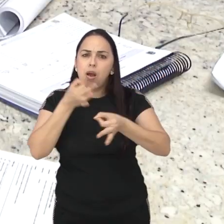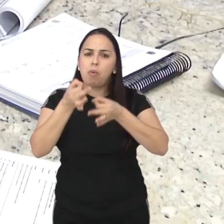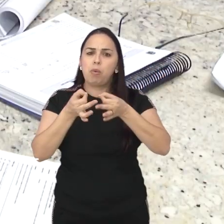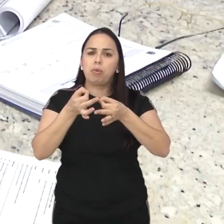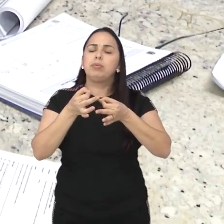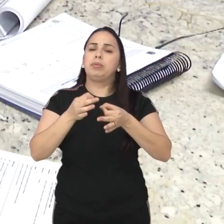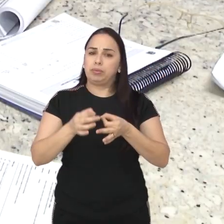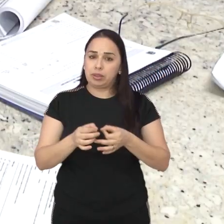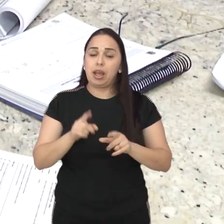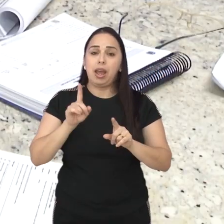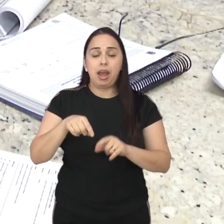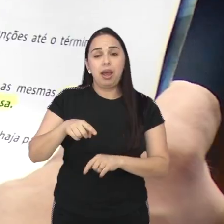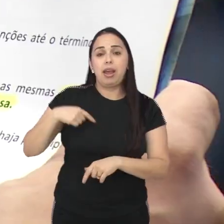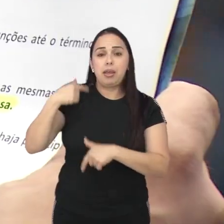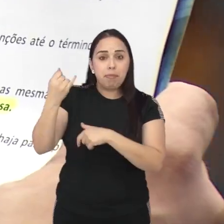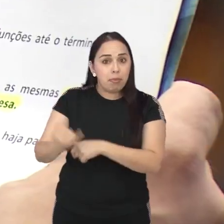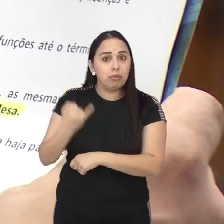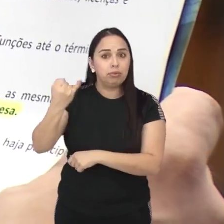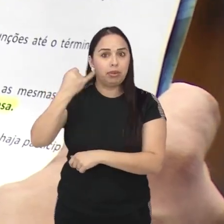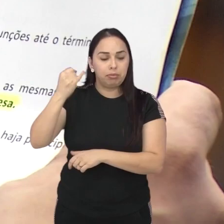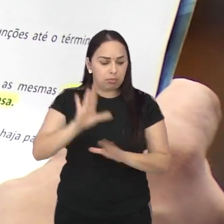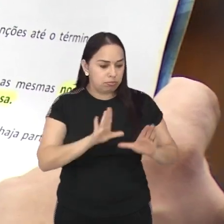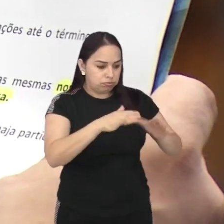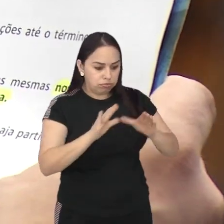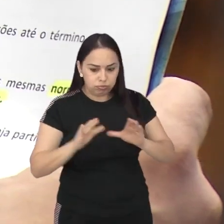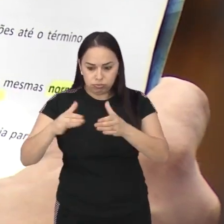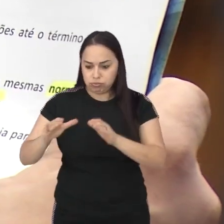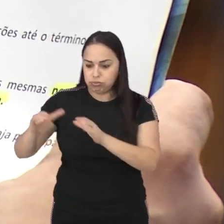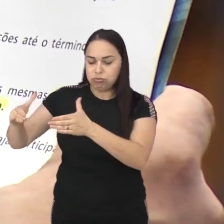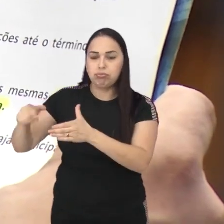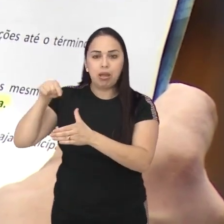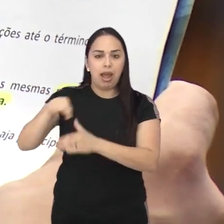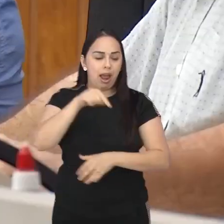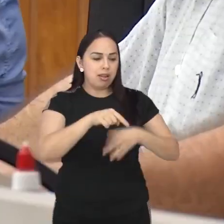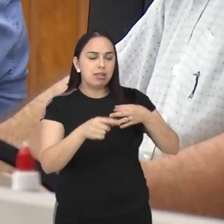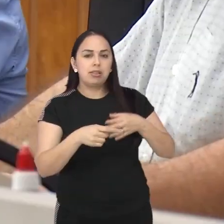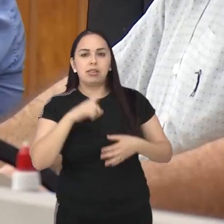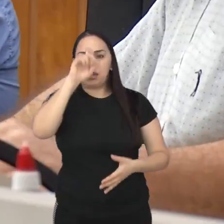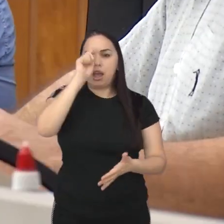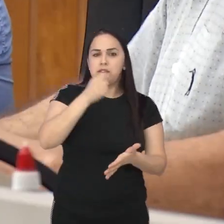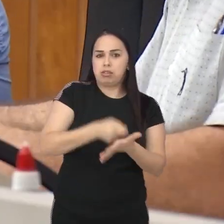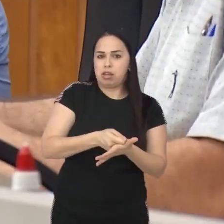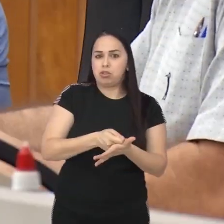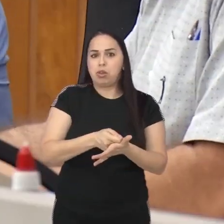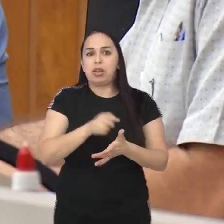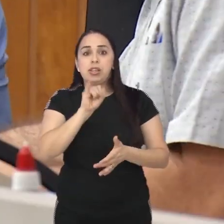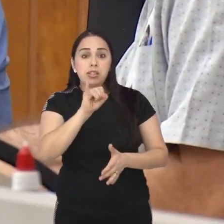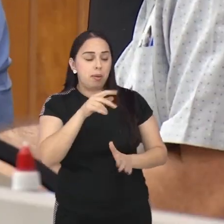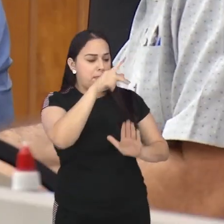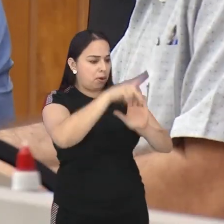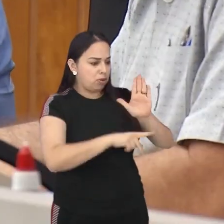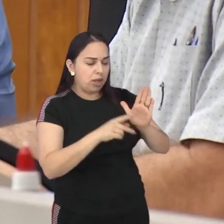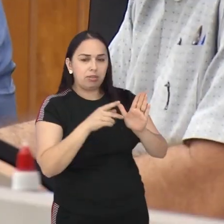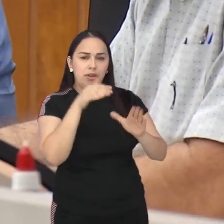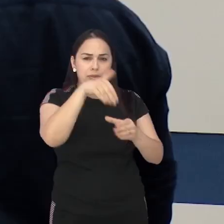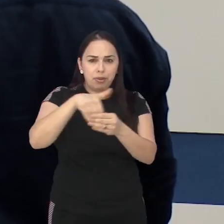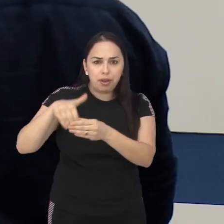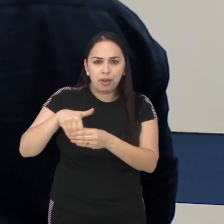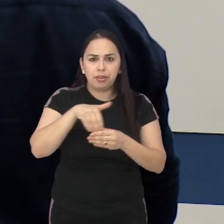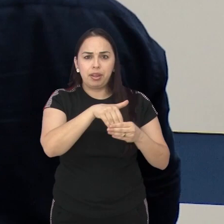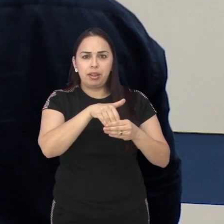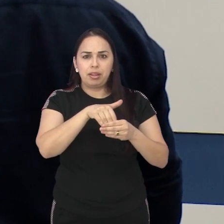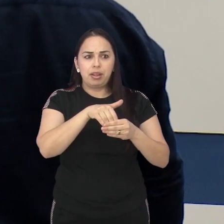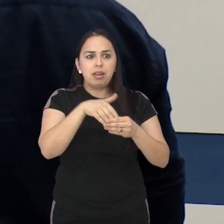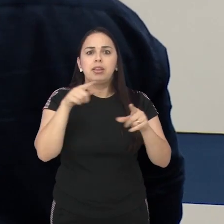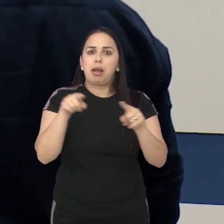de emissão de pareceres é uma das prerrogativas de todas as comissões e cabe a elas assegurar se os projetos